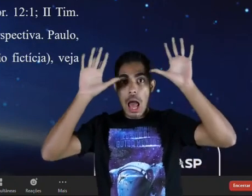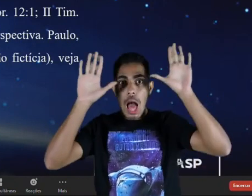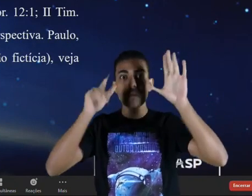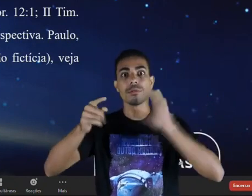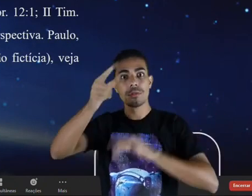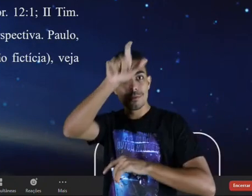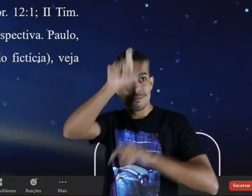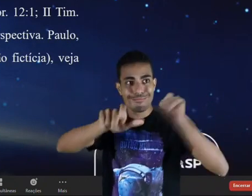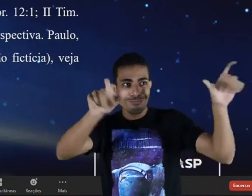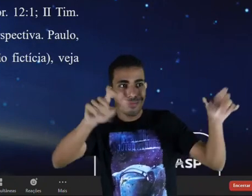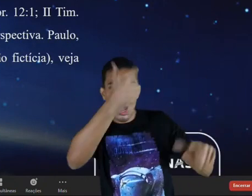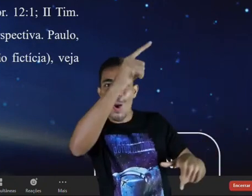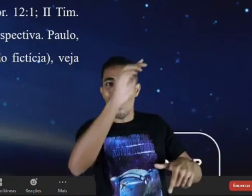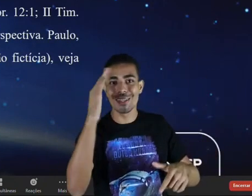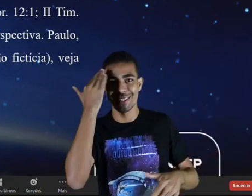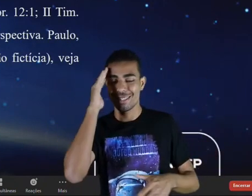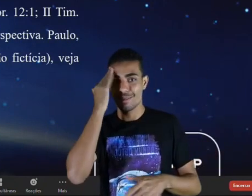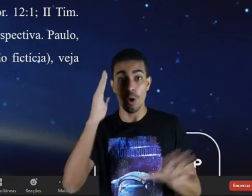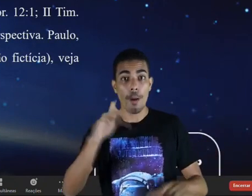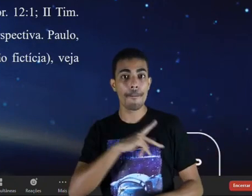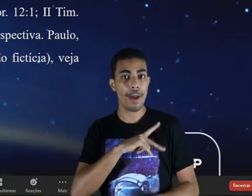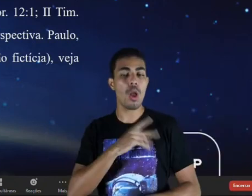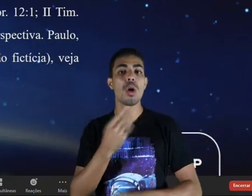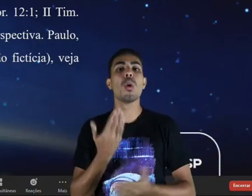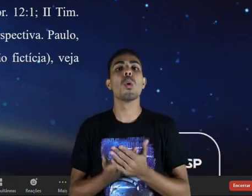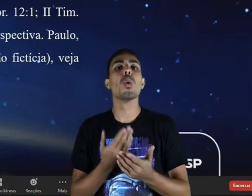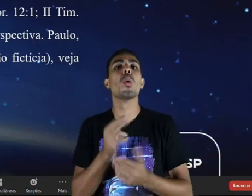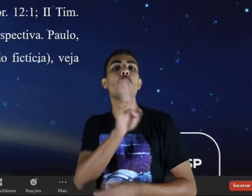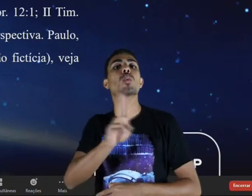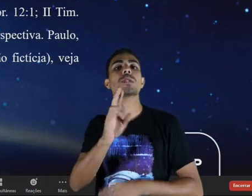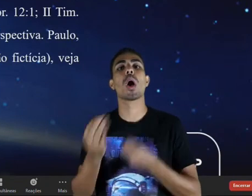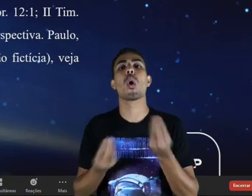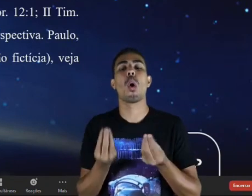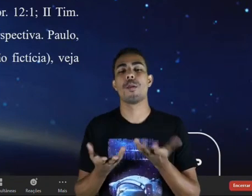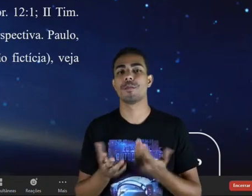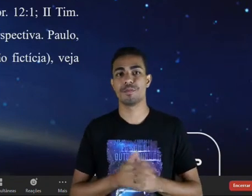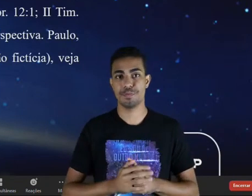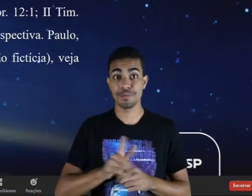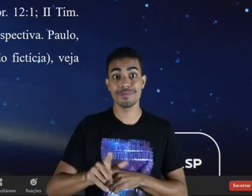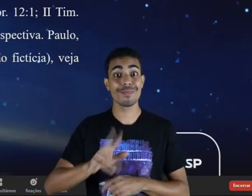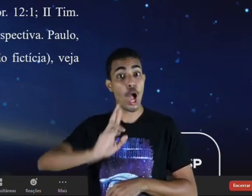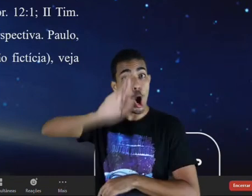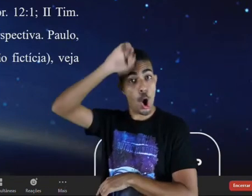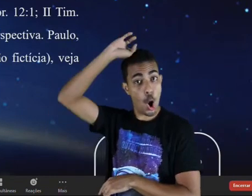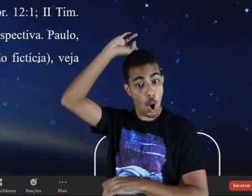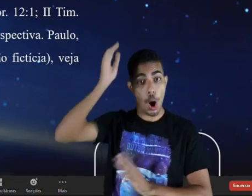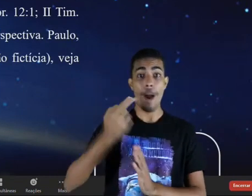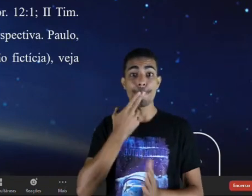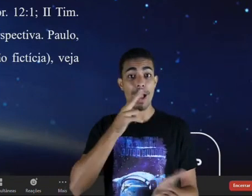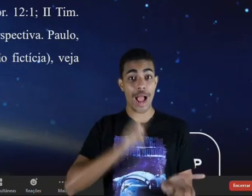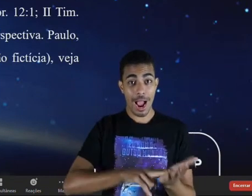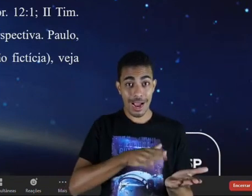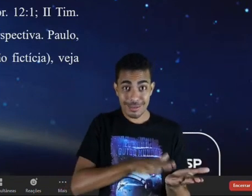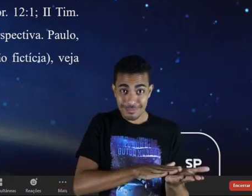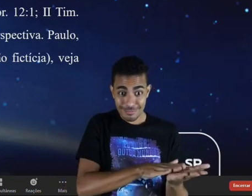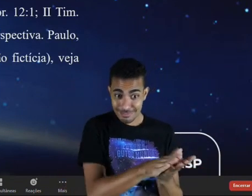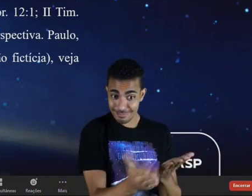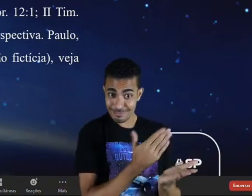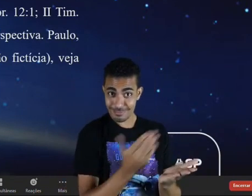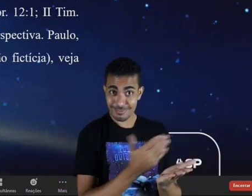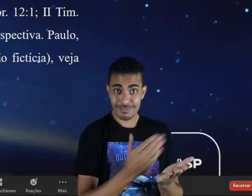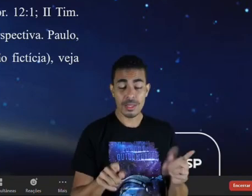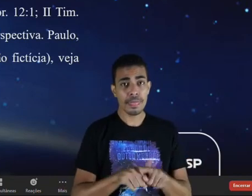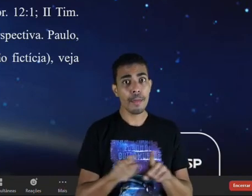entenderem. Quer ver um exemplo onde Paulo usa muito isso aqui? É na carta aos Romanos. Paulo, na carta aos Romanos, ele